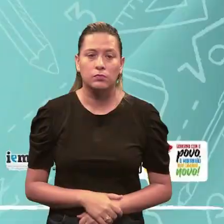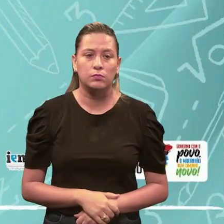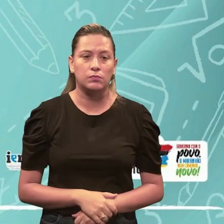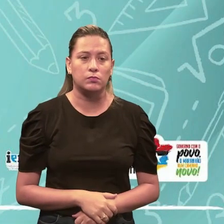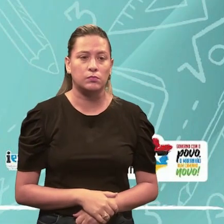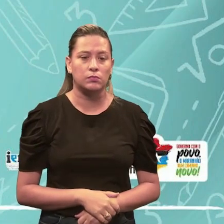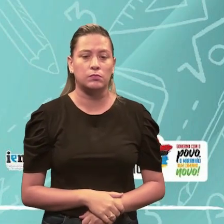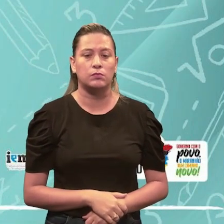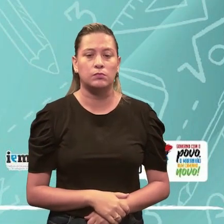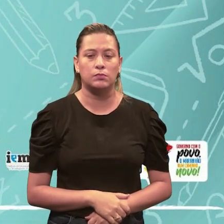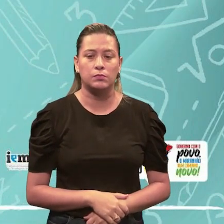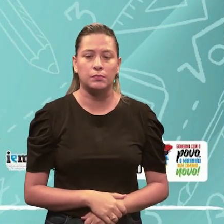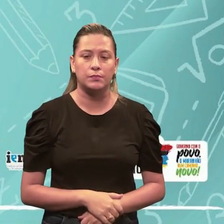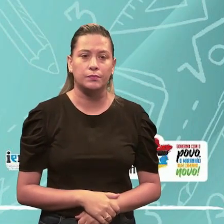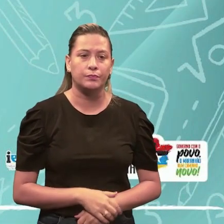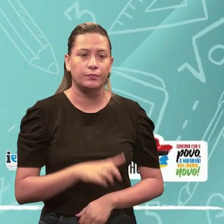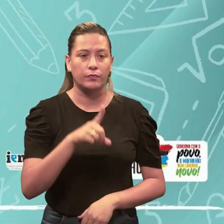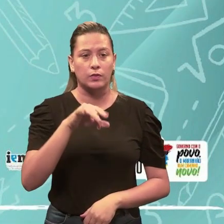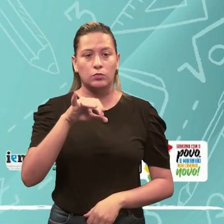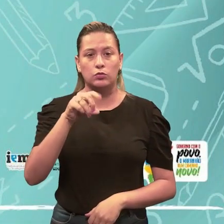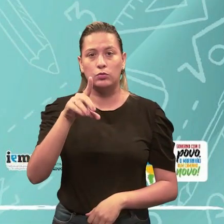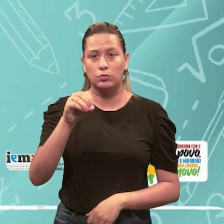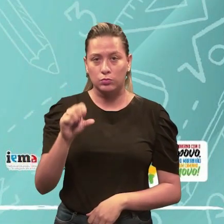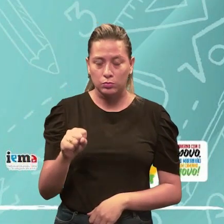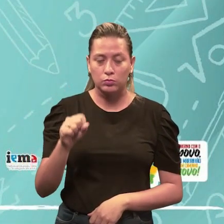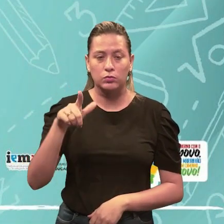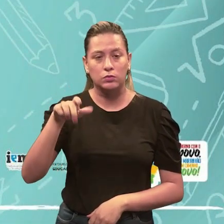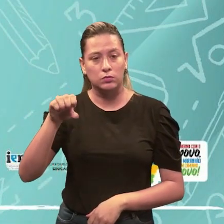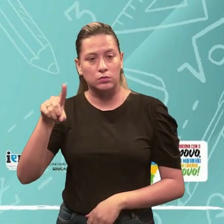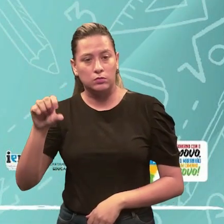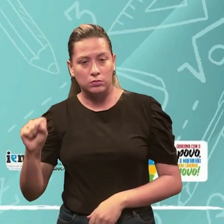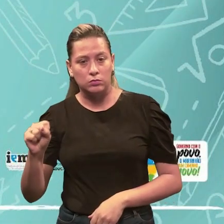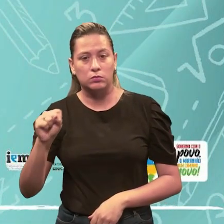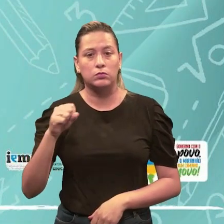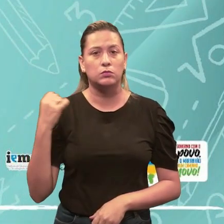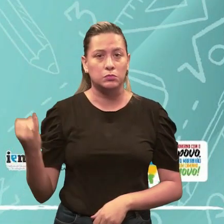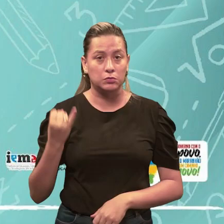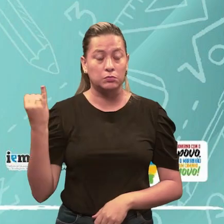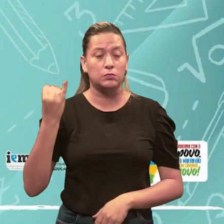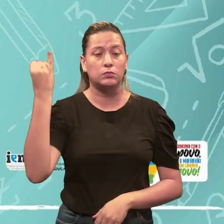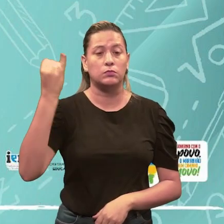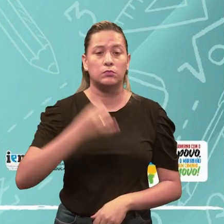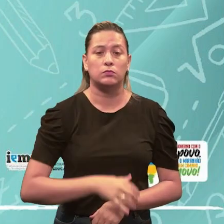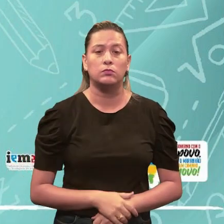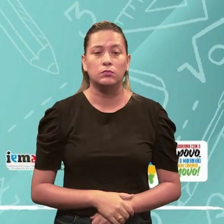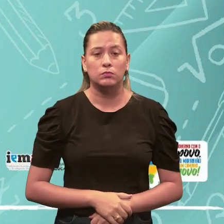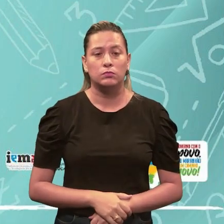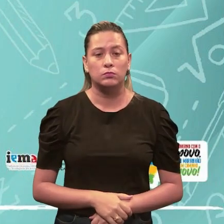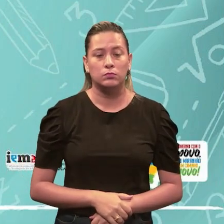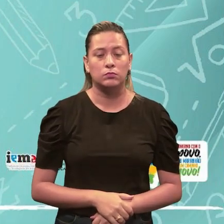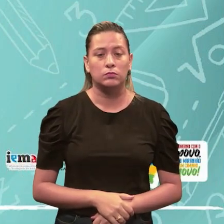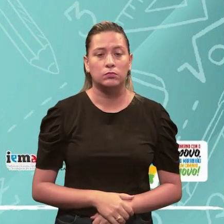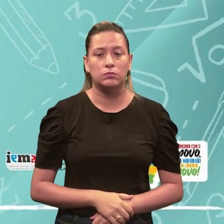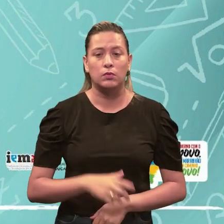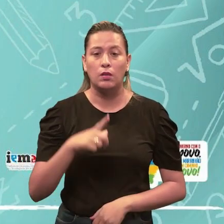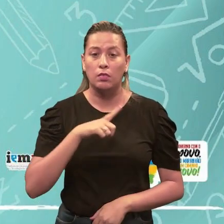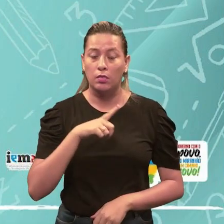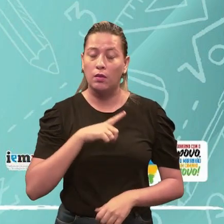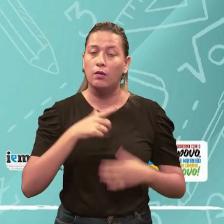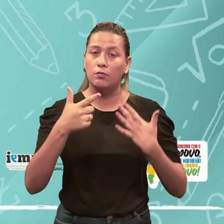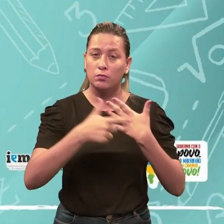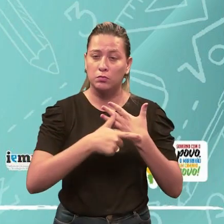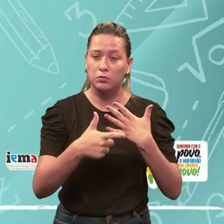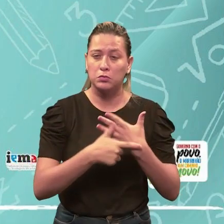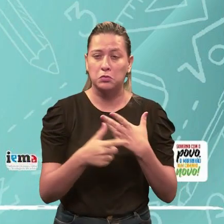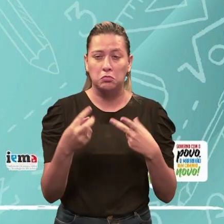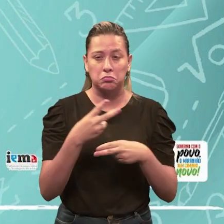diferente. Os diodos e os LEDs aqui também são bastante importantes aí nesse processo. Tem muitas funções,